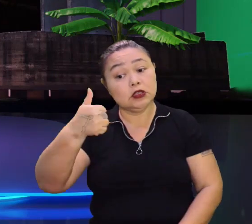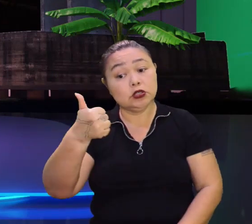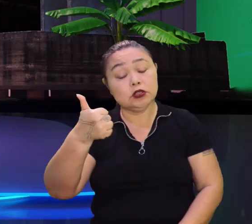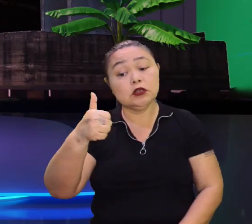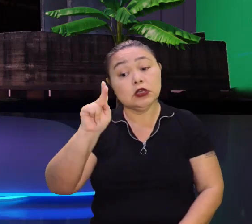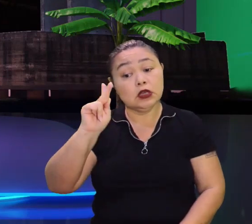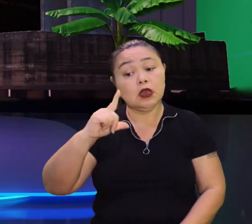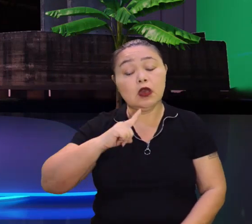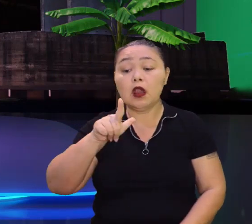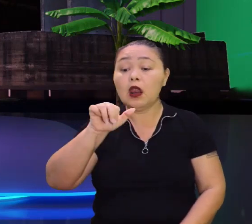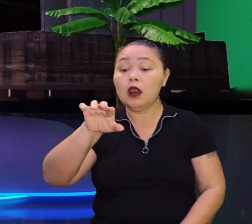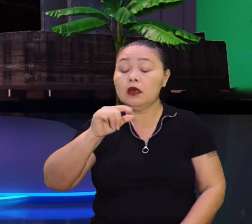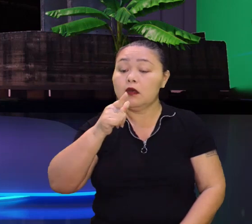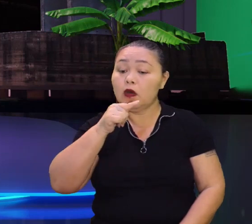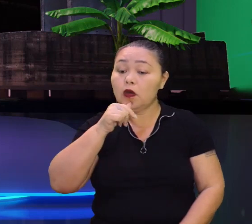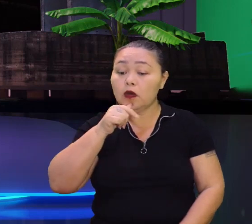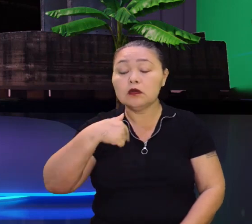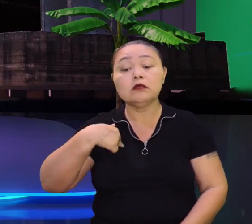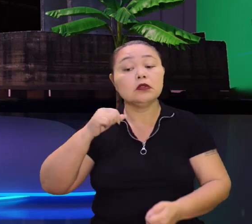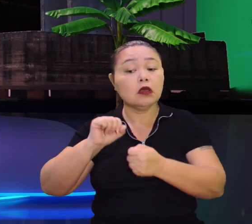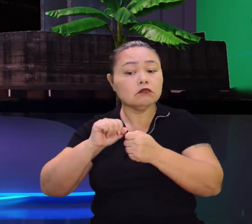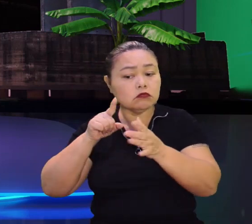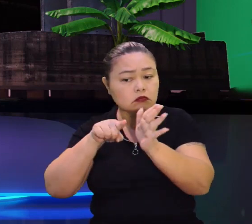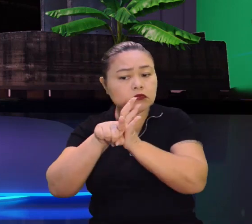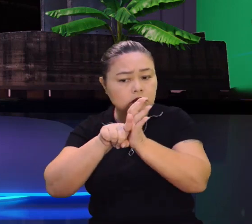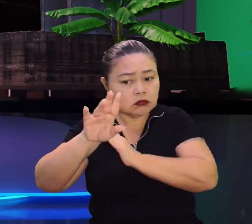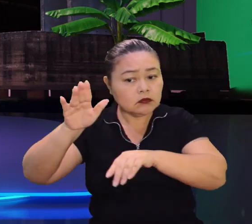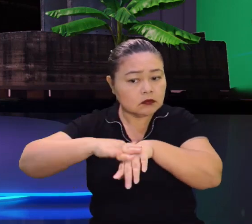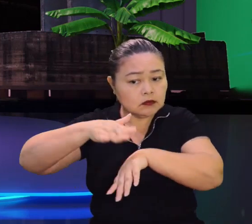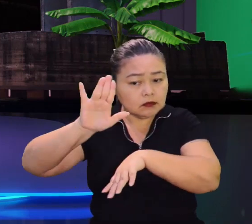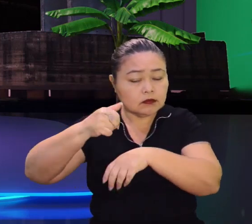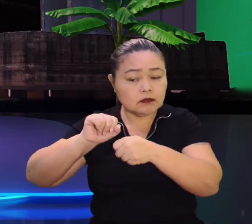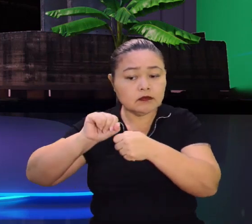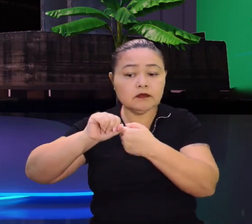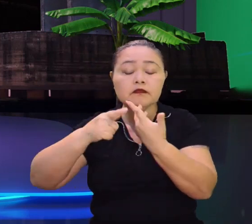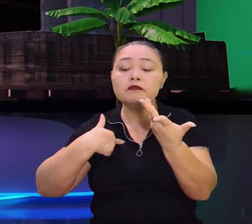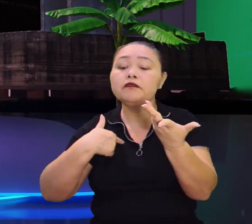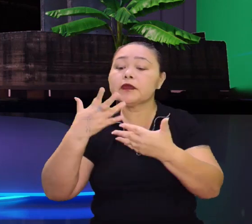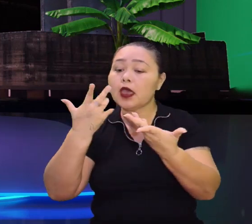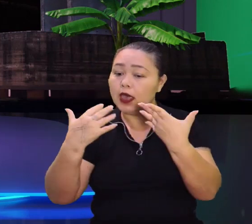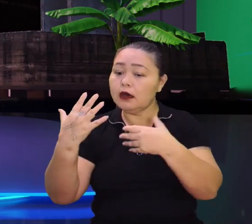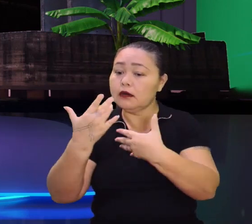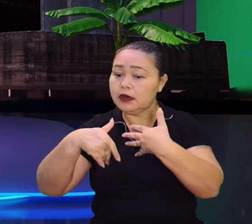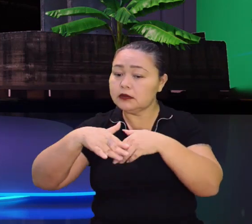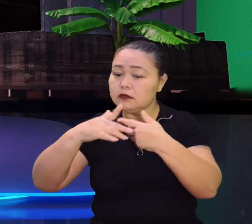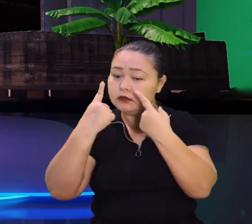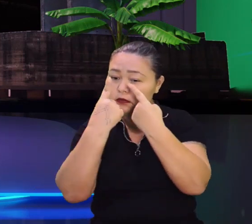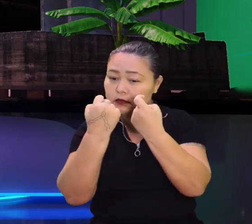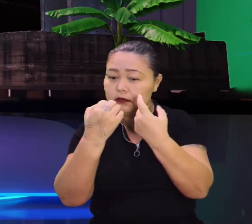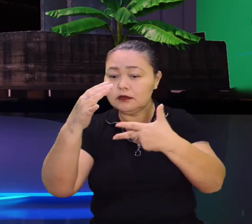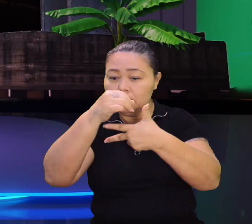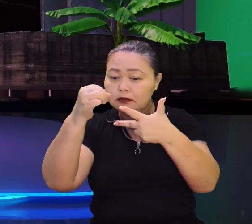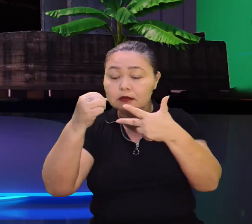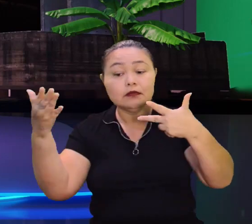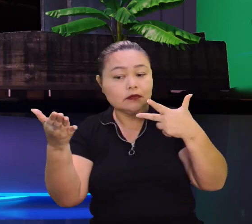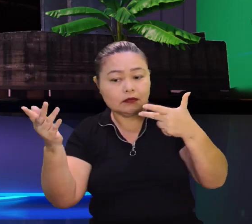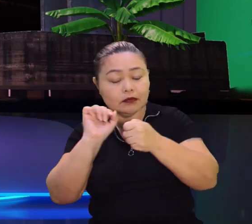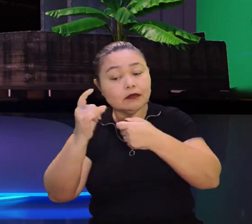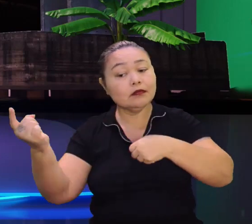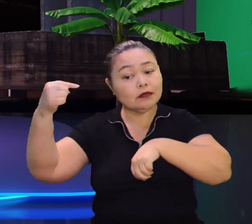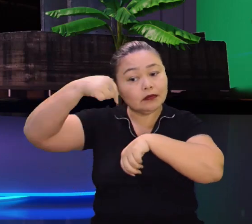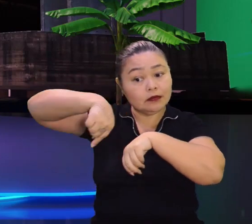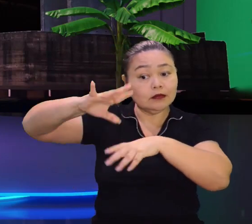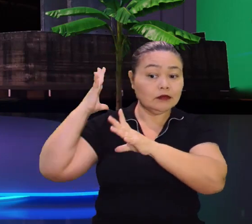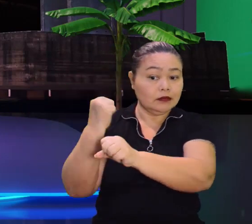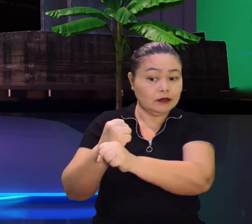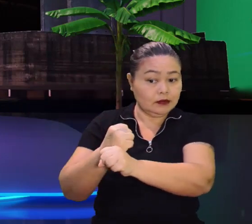Isso aí. Muita água. Depois pesquisa mais sobre pegada hídrica. Beleza, galera? Que é uma temática bem interessante para o Enem. Agora, gente vai ali e daqui a pouco